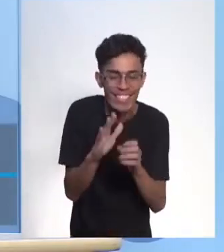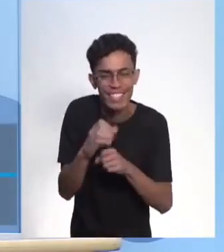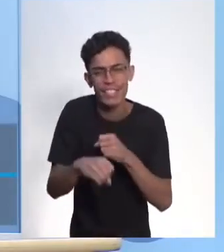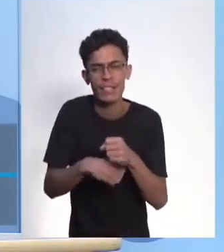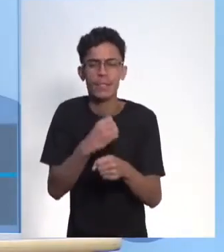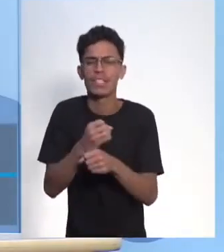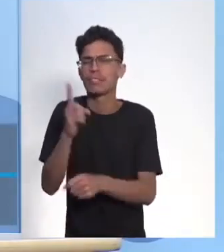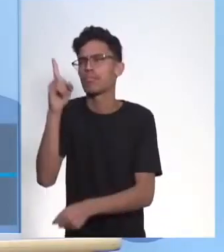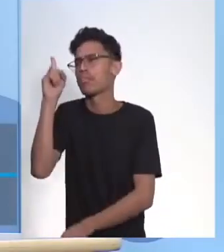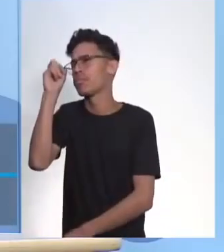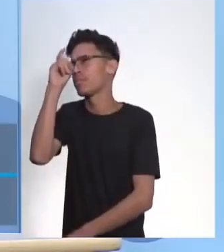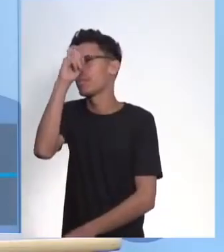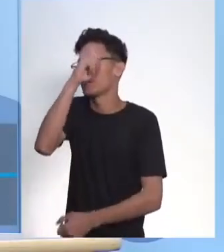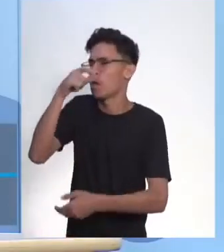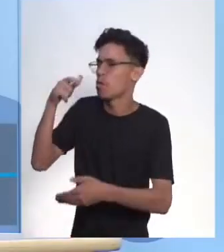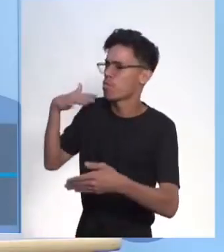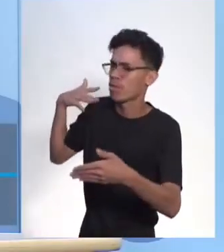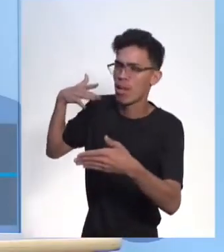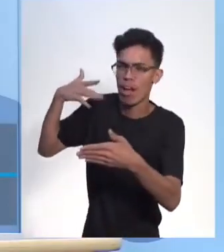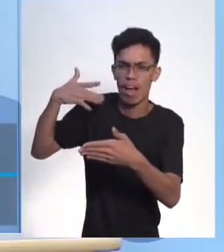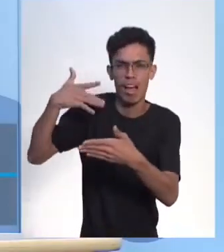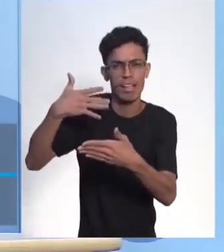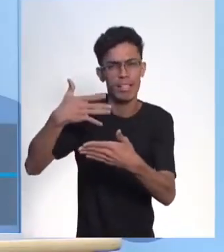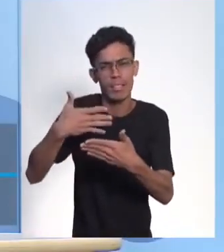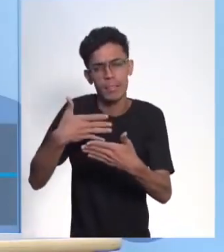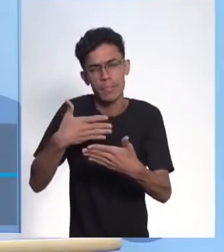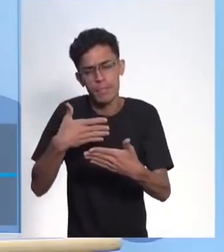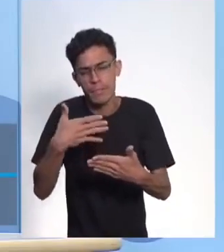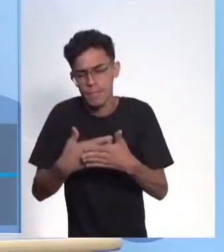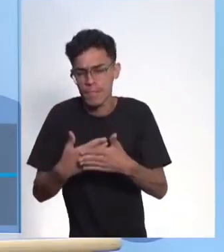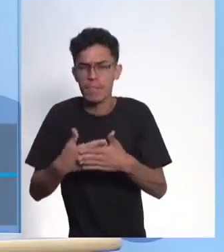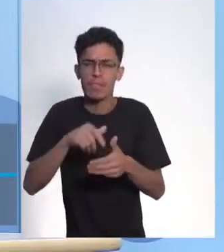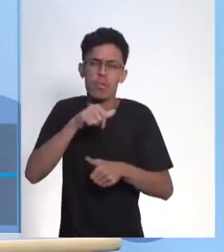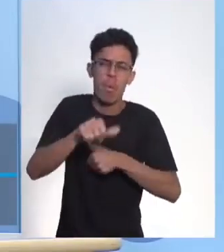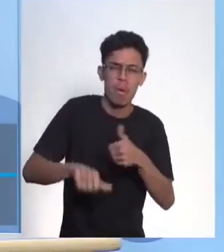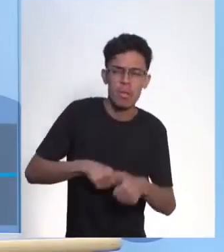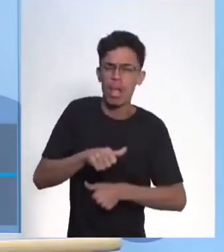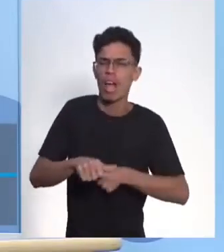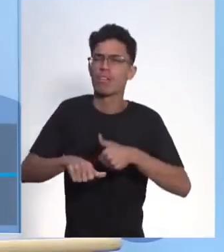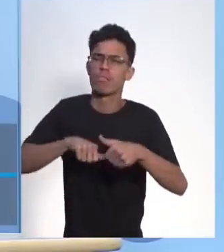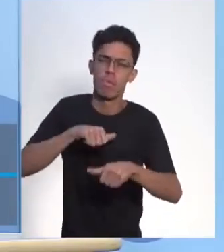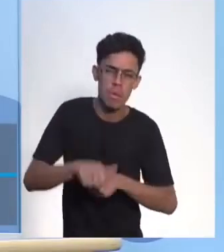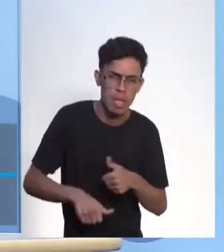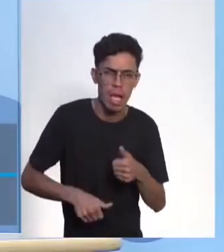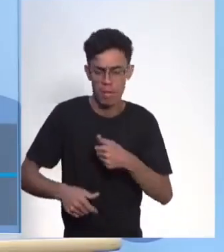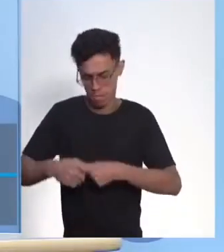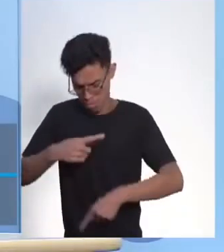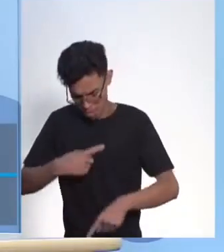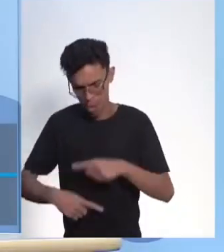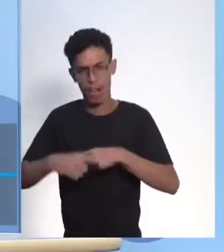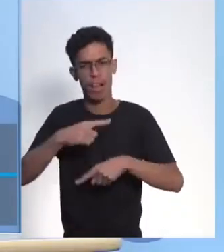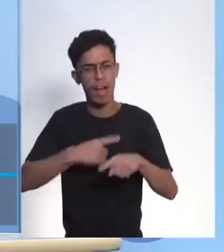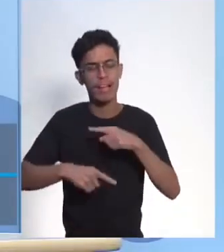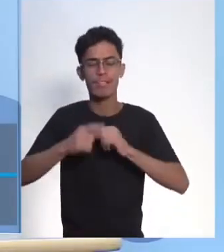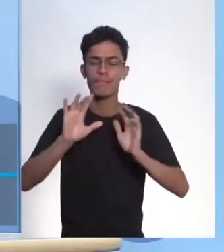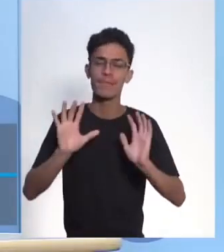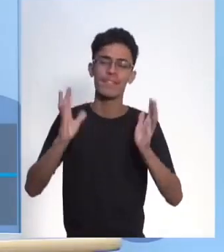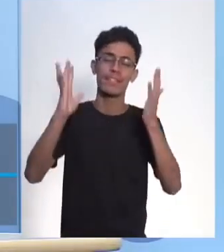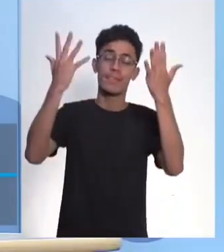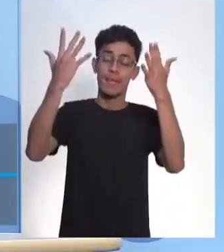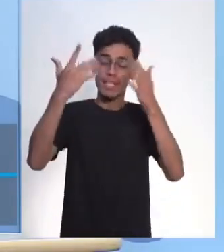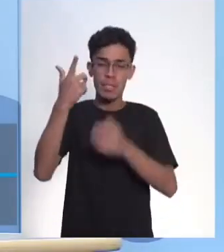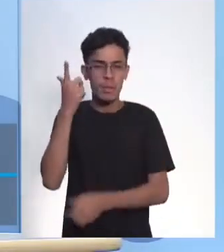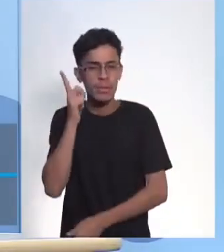foi tão difícil, um ano que nós tivemos que nos reinventar tantas vezes. E parabéns para quem chegou até